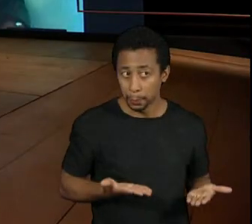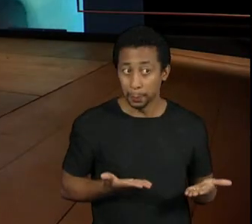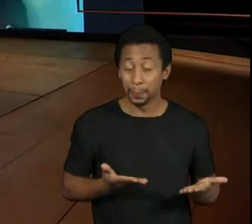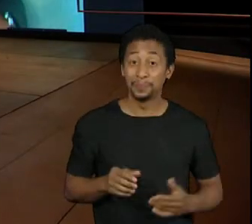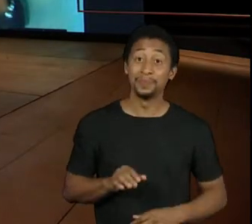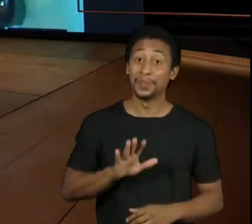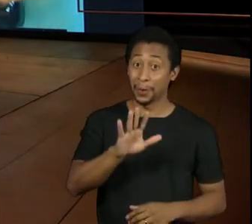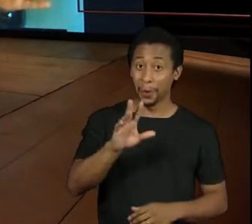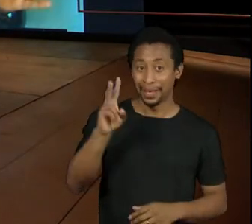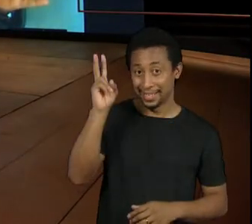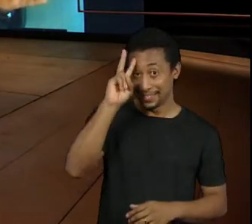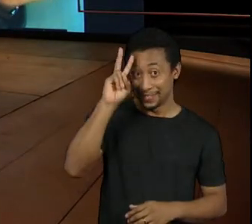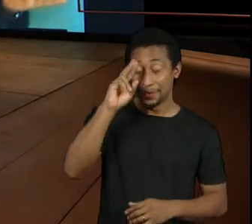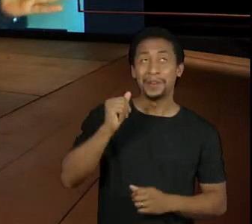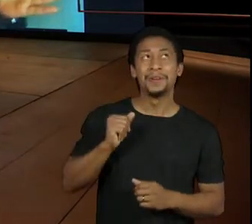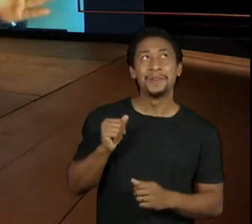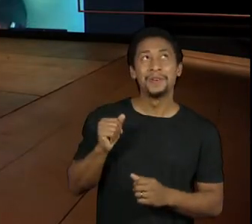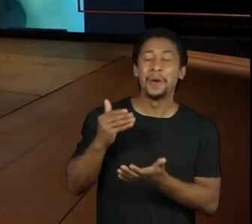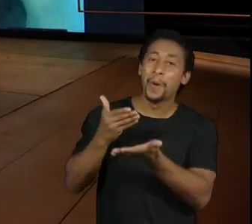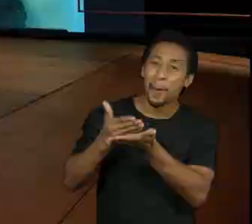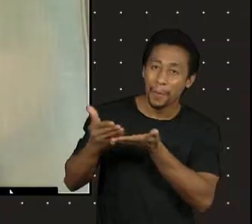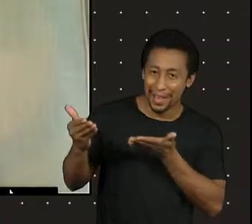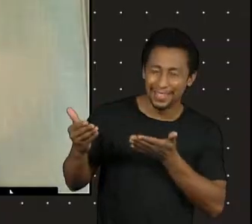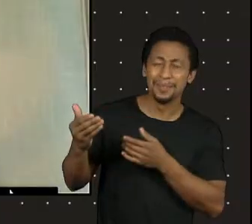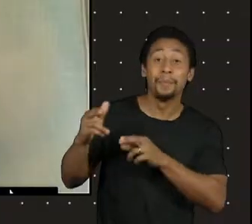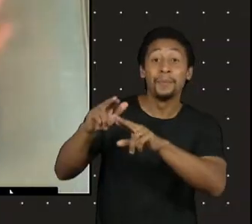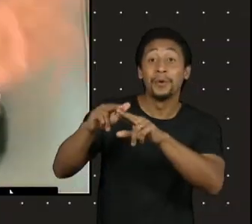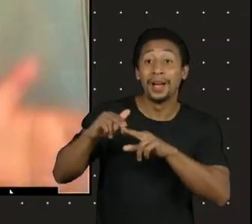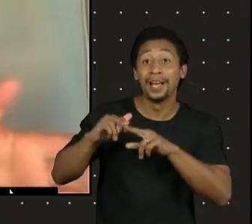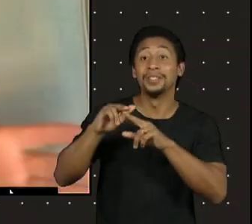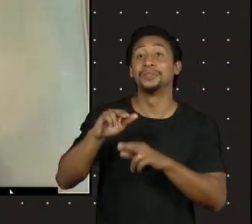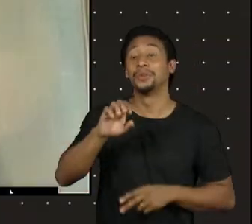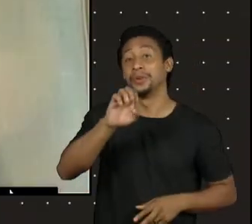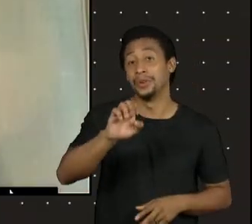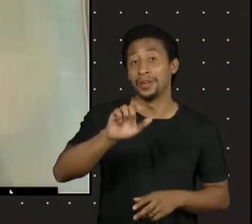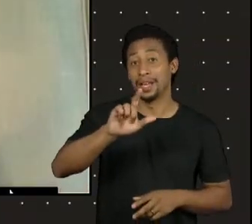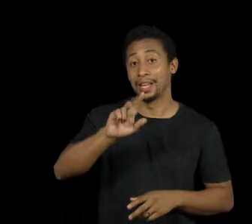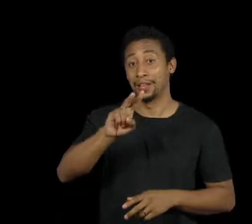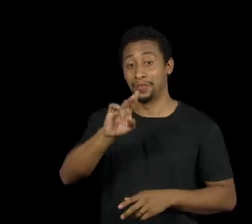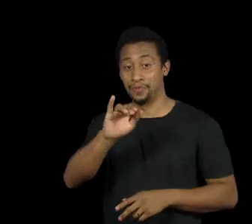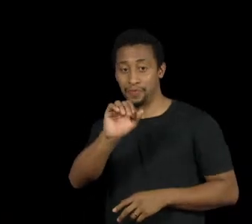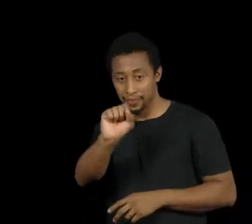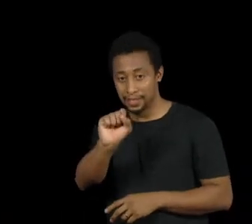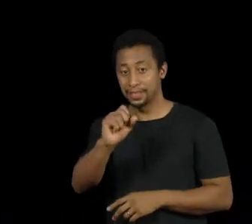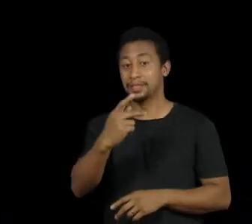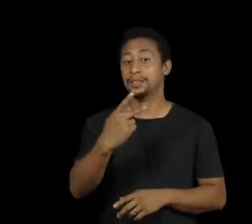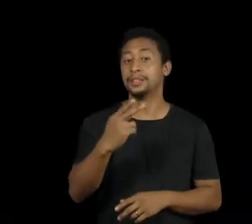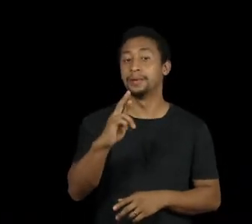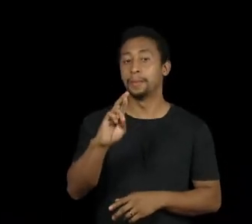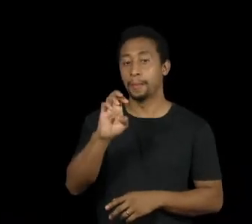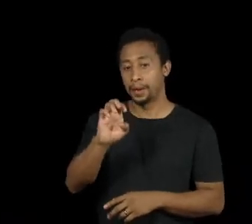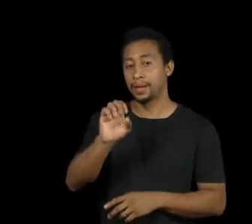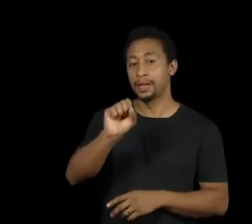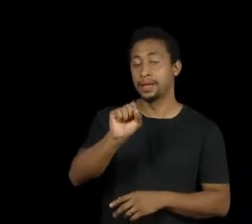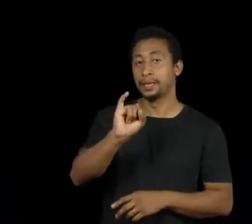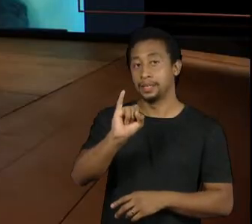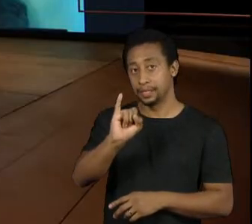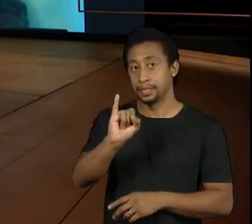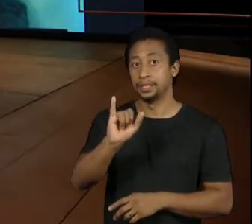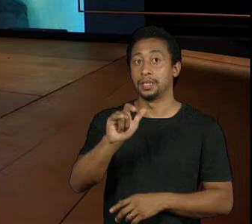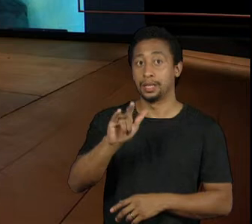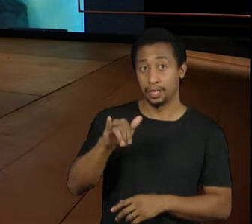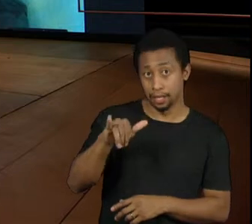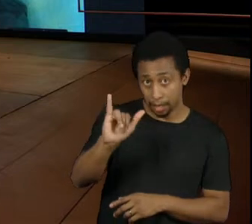essa história começa com Elvis Presley e Little Richard, né? Tinha uma gravação